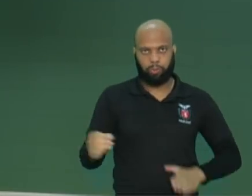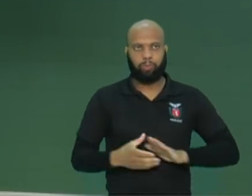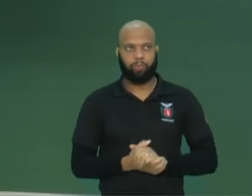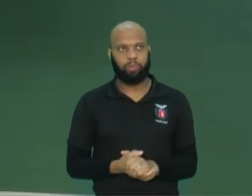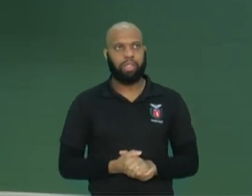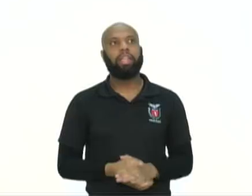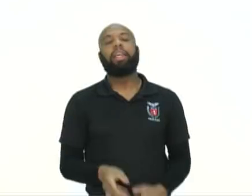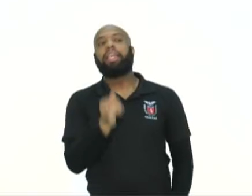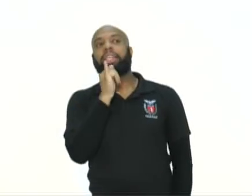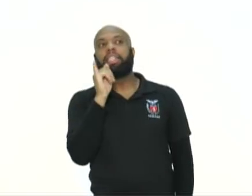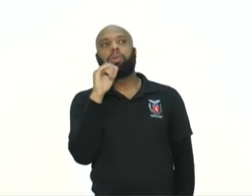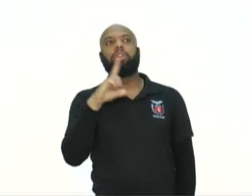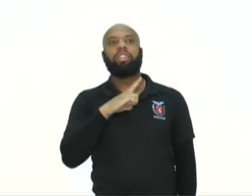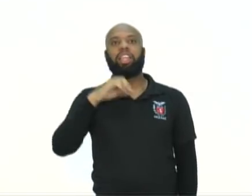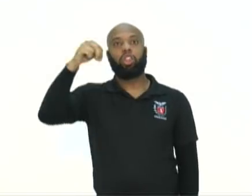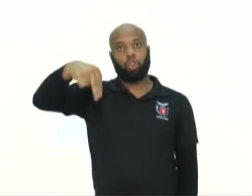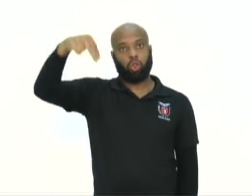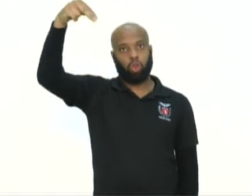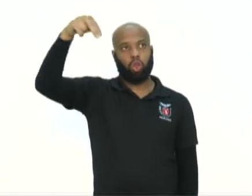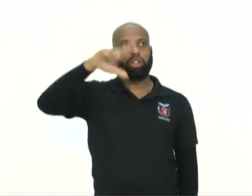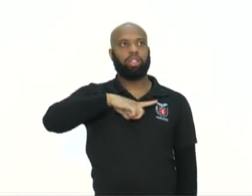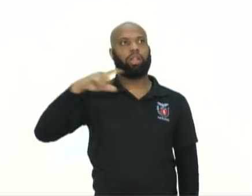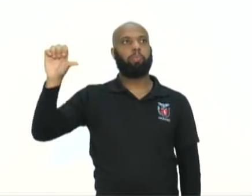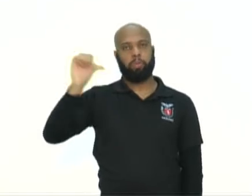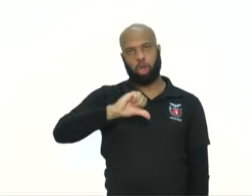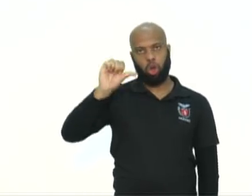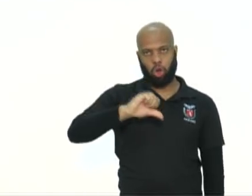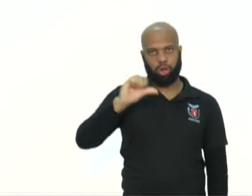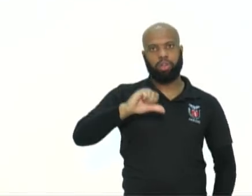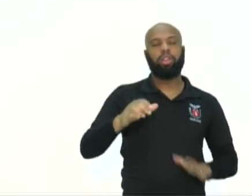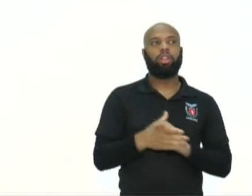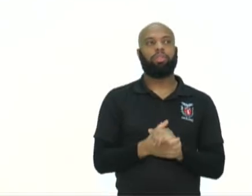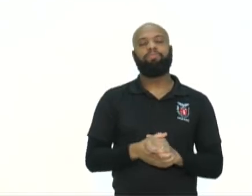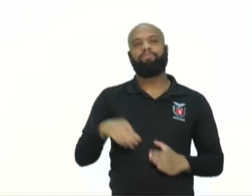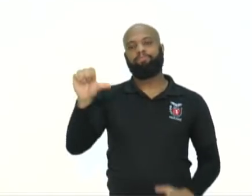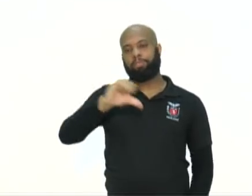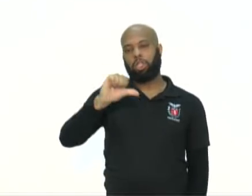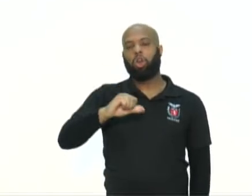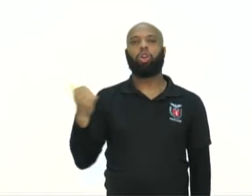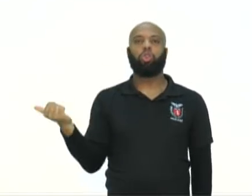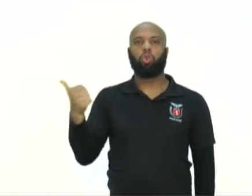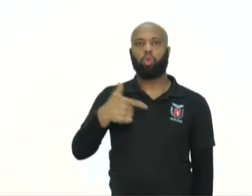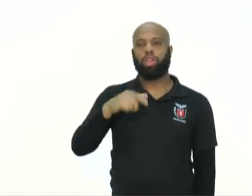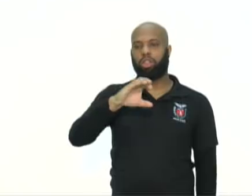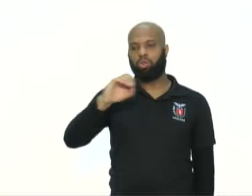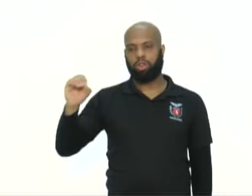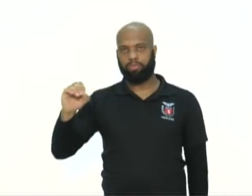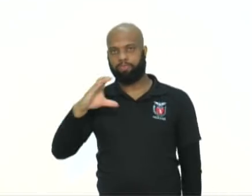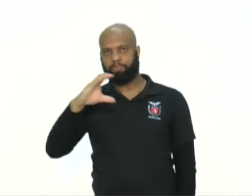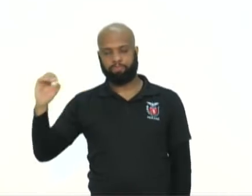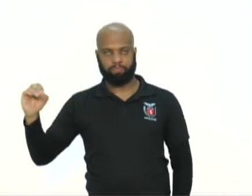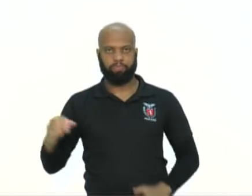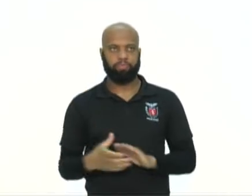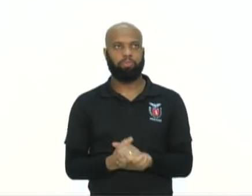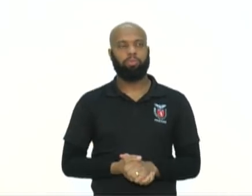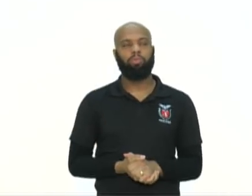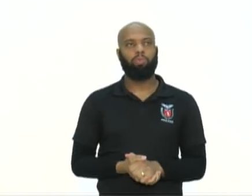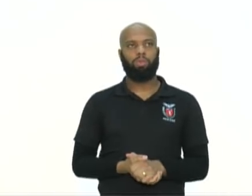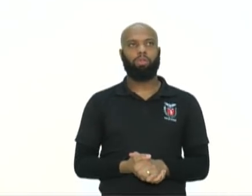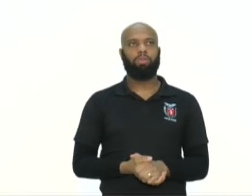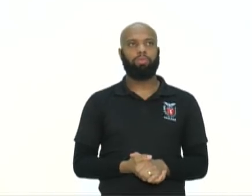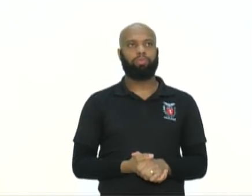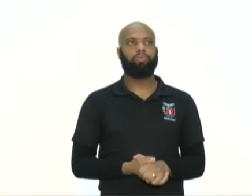próprio caso ali da região norte é um pouquinho maior a desigualdade de renda entre os mais ricos e os mais pobres,